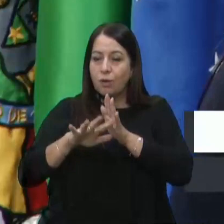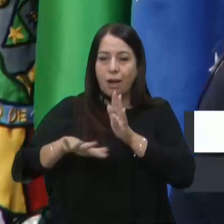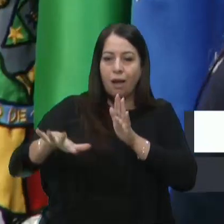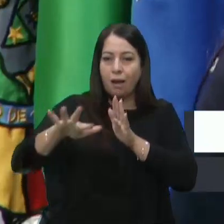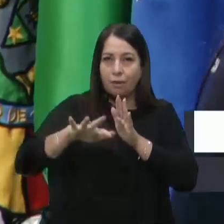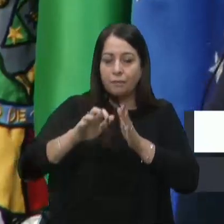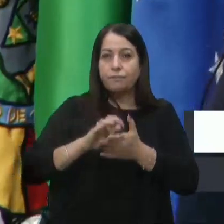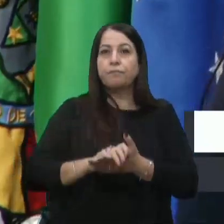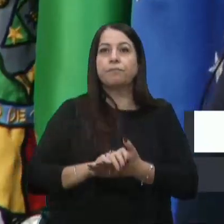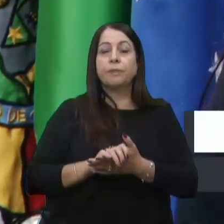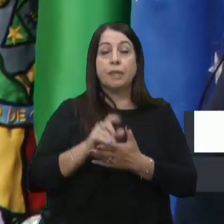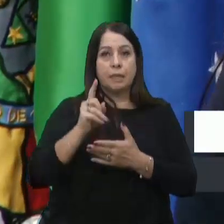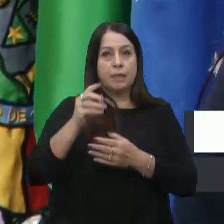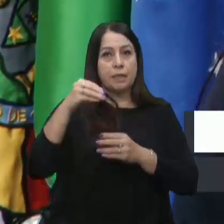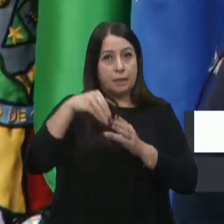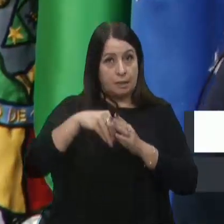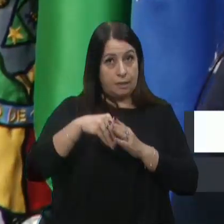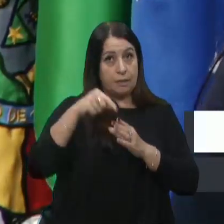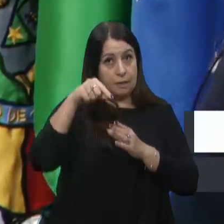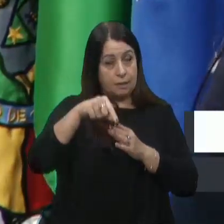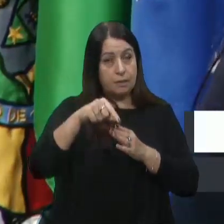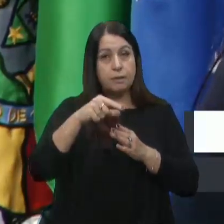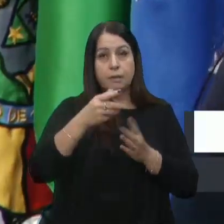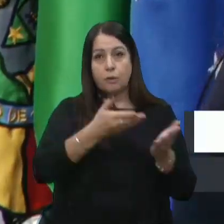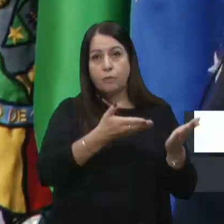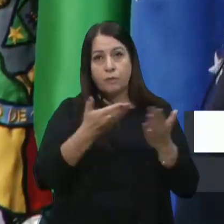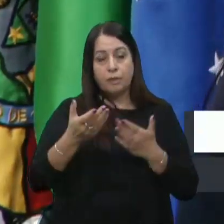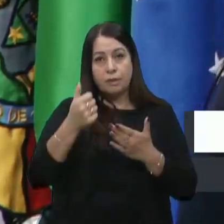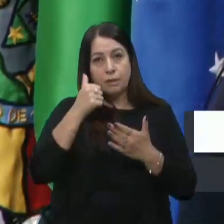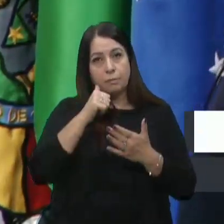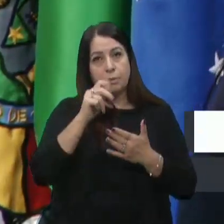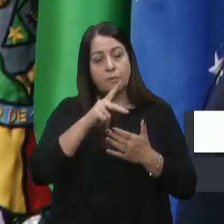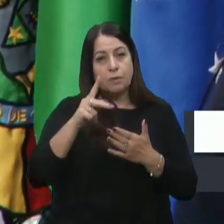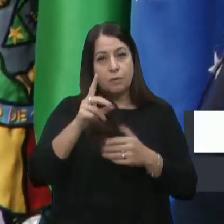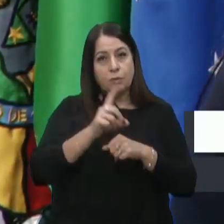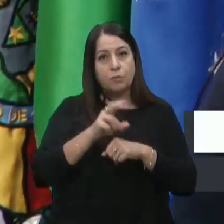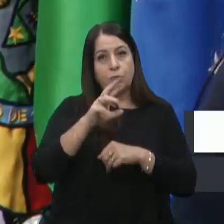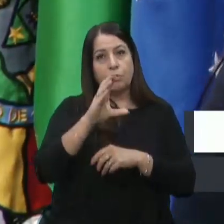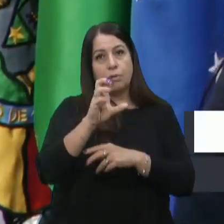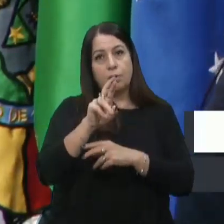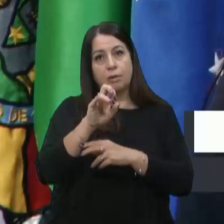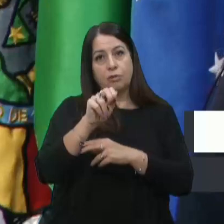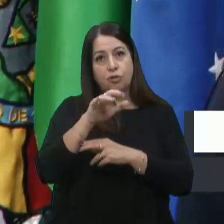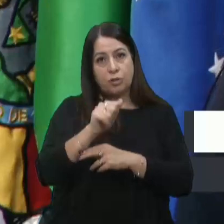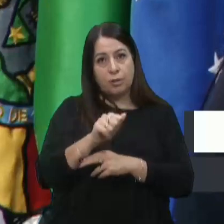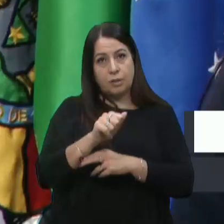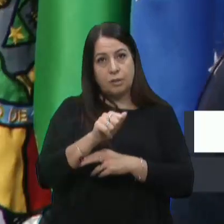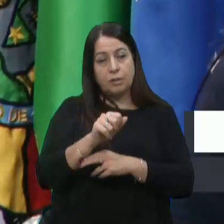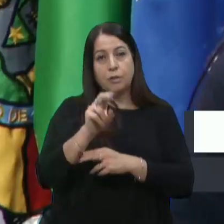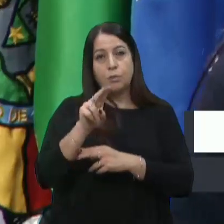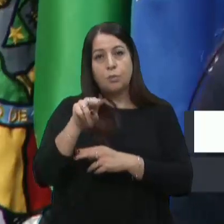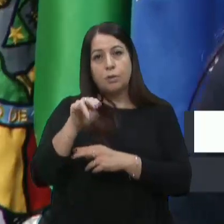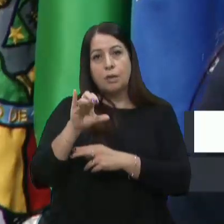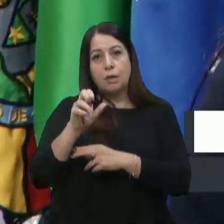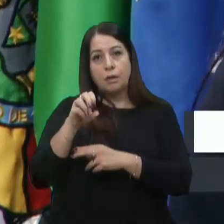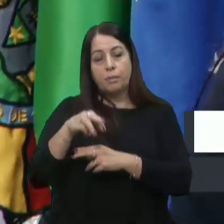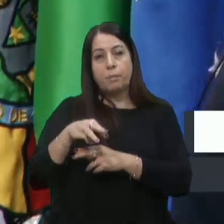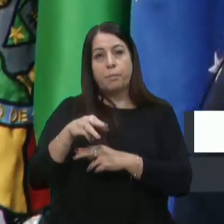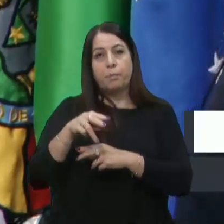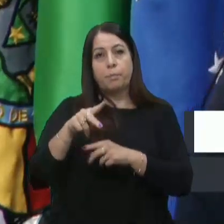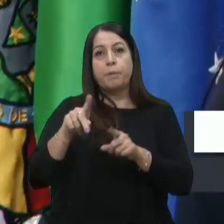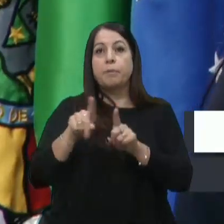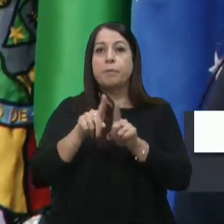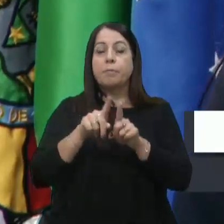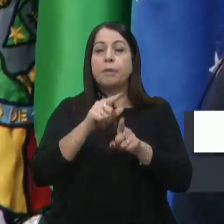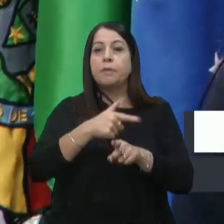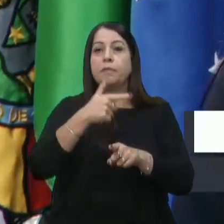área. Dentre eles, temos a convidada a professora doutora Cristina Meneghello, da Unicamp, e